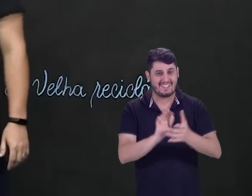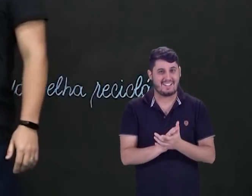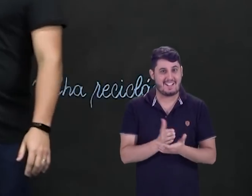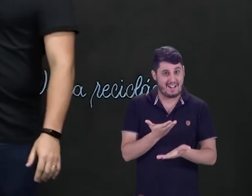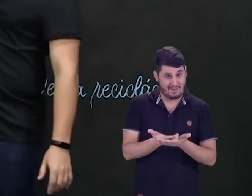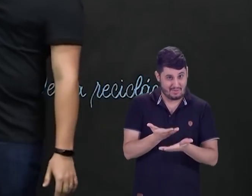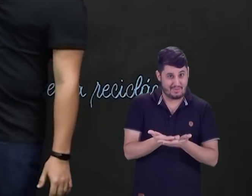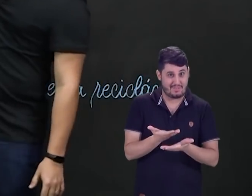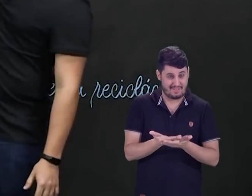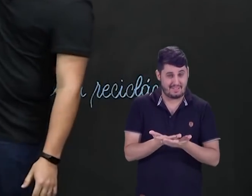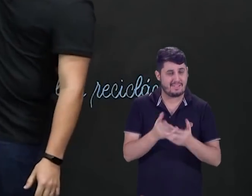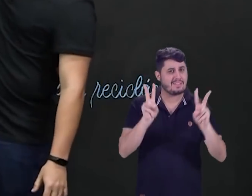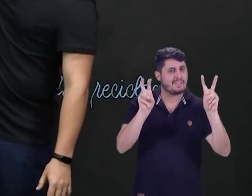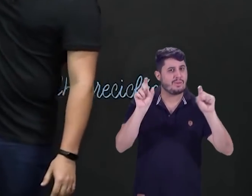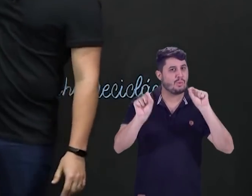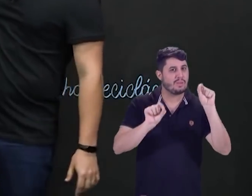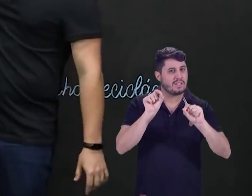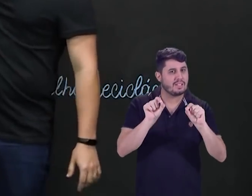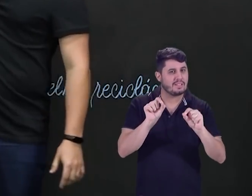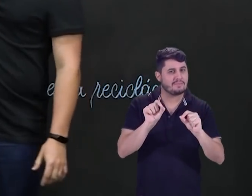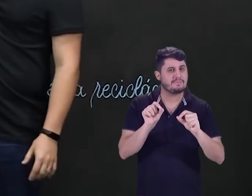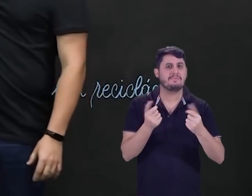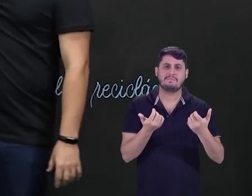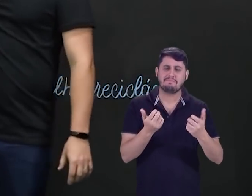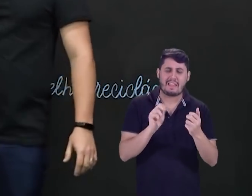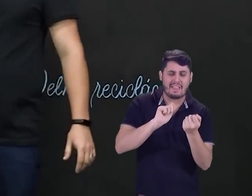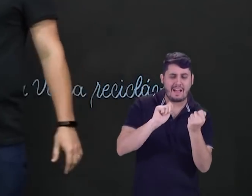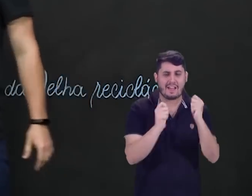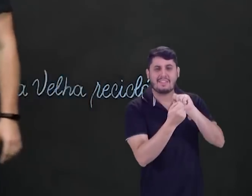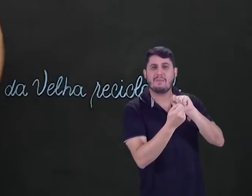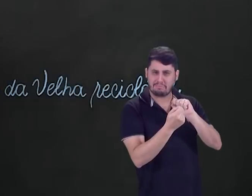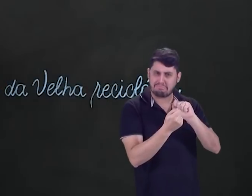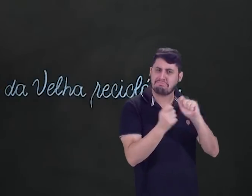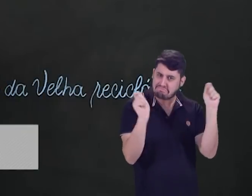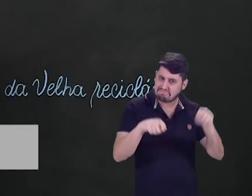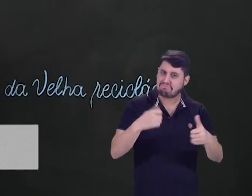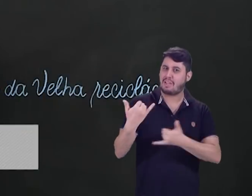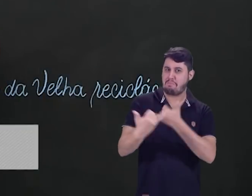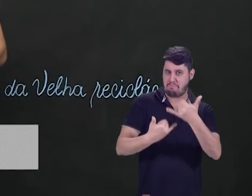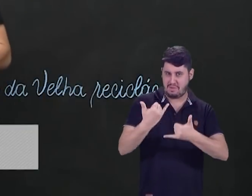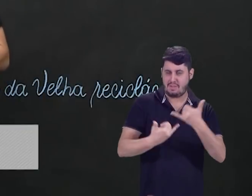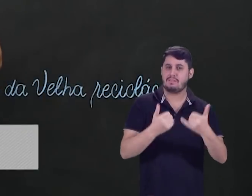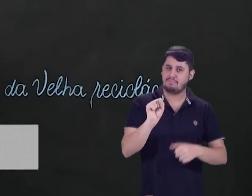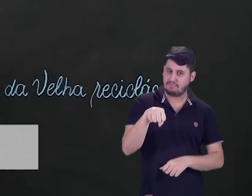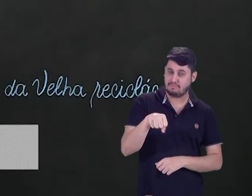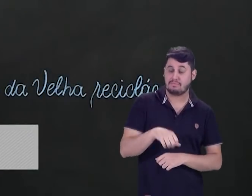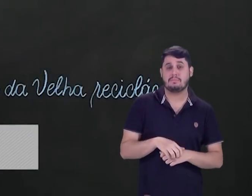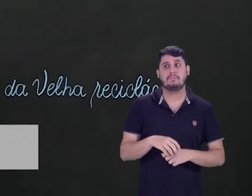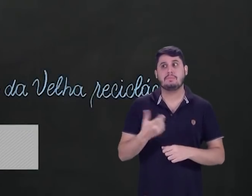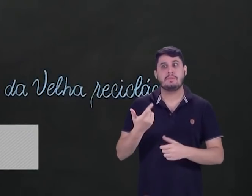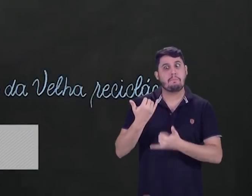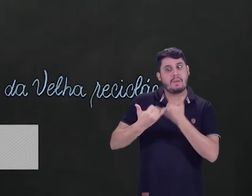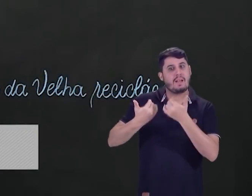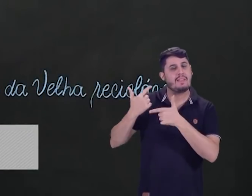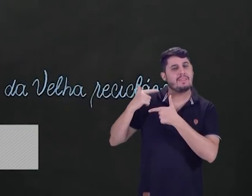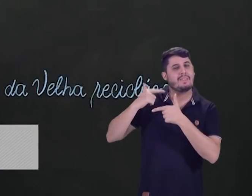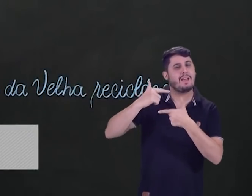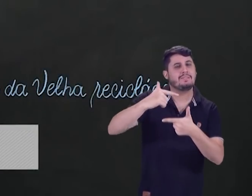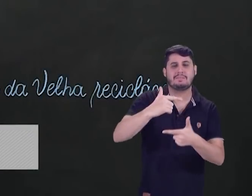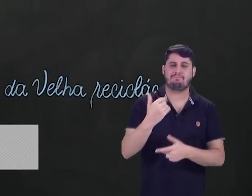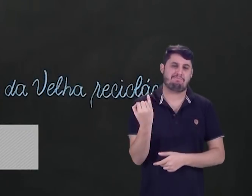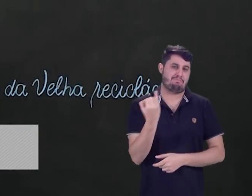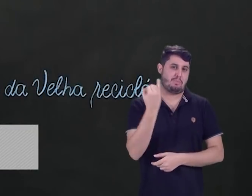Nossa aula é Reciclar para Brincar, Brincadeiras Tradicionais. O resgate da brincadeira tradicional é importantíssimo para